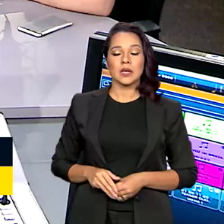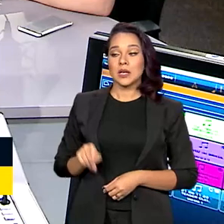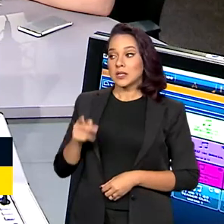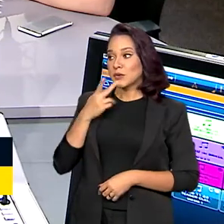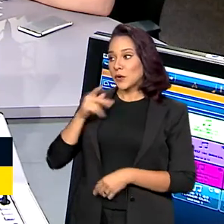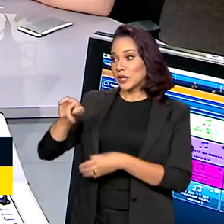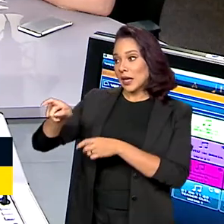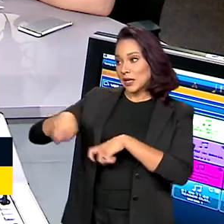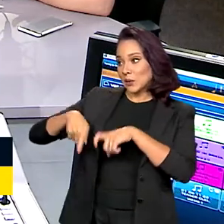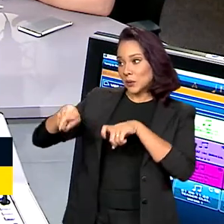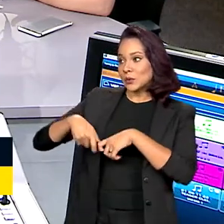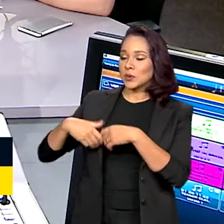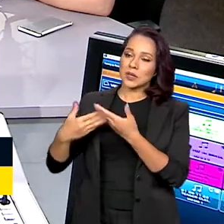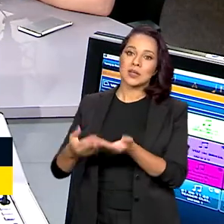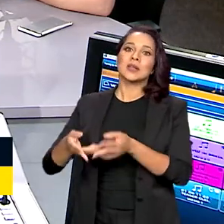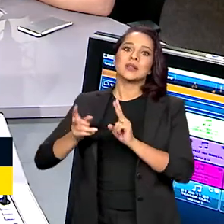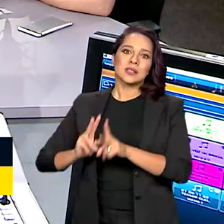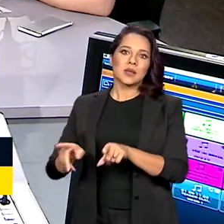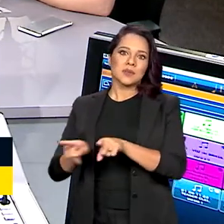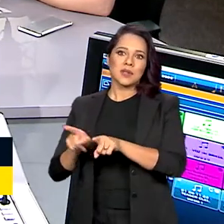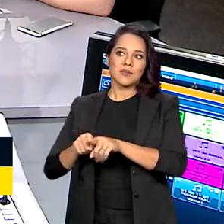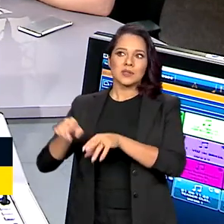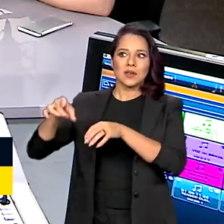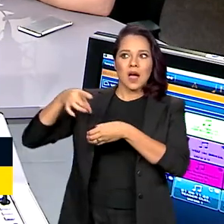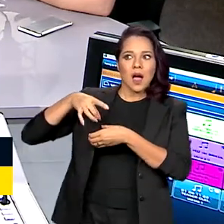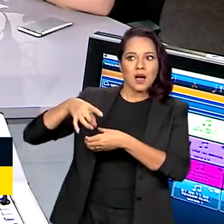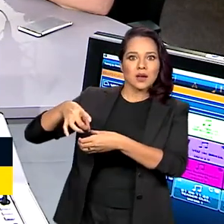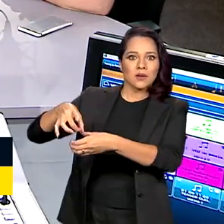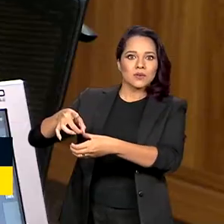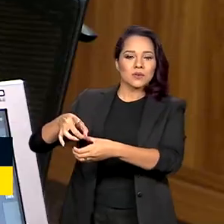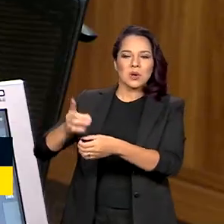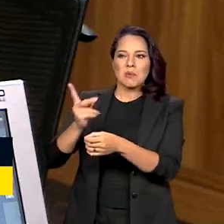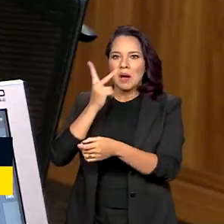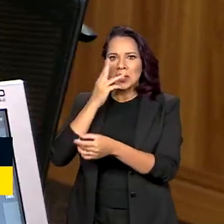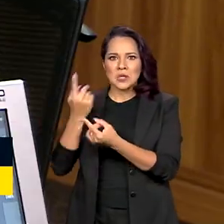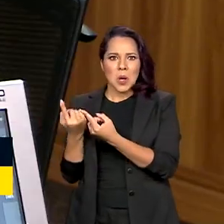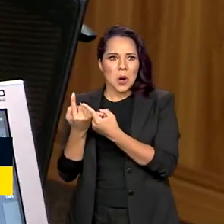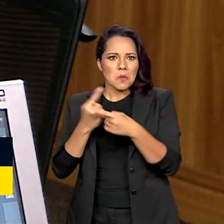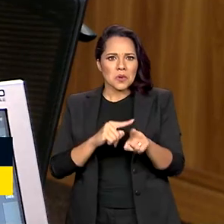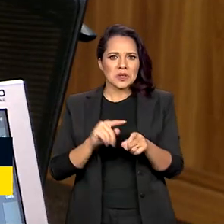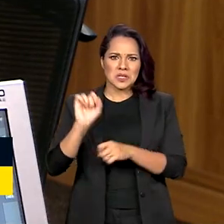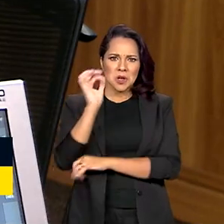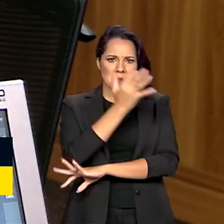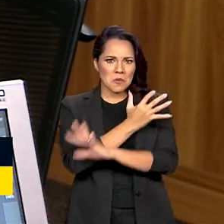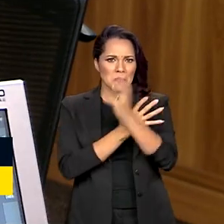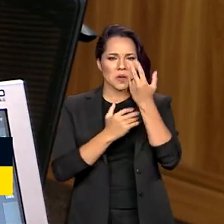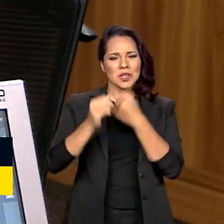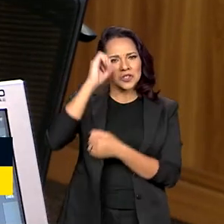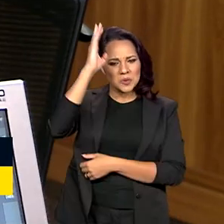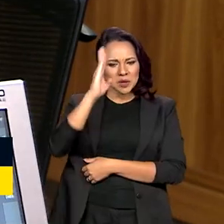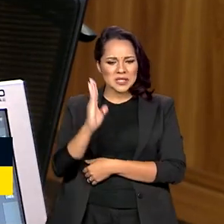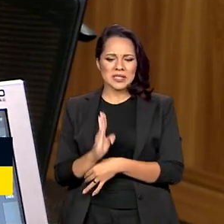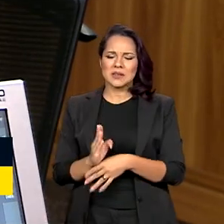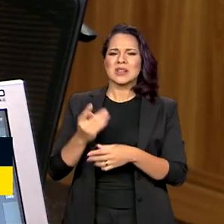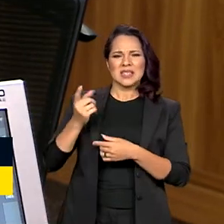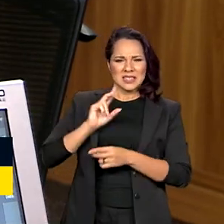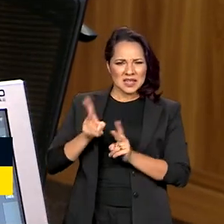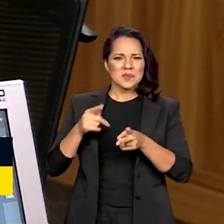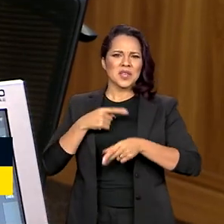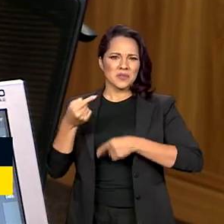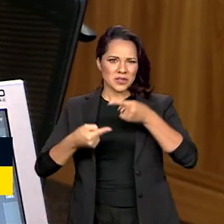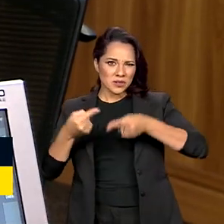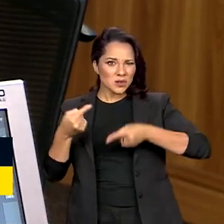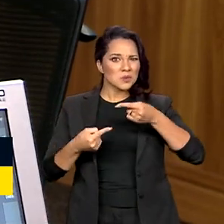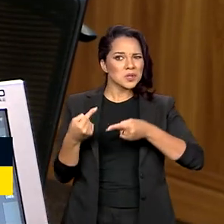a agricultura, né? E sempre foi colocado como se a agricultura fosse uma oposição ao meio ambiente no Brasil. Essa sempre foi uma discussão que